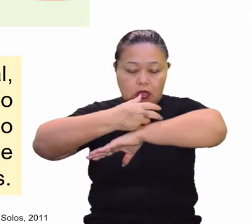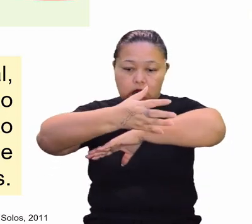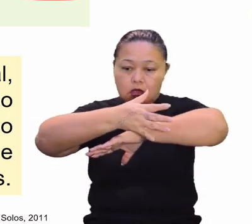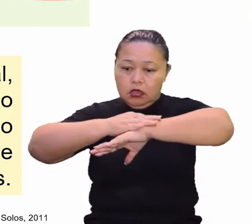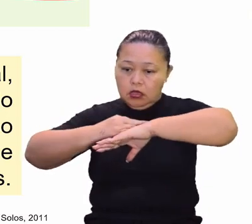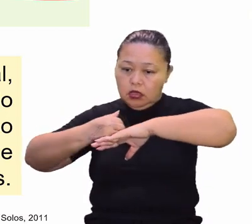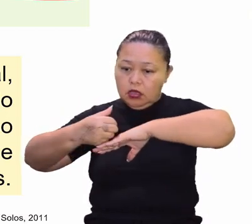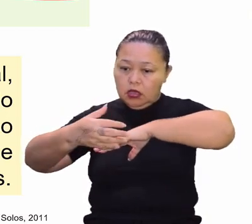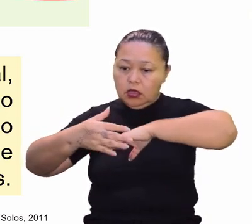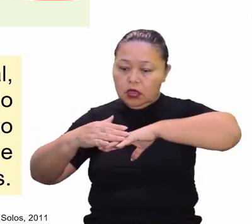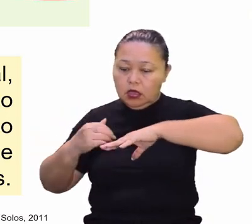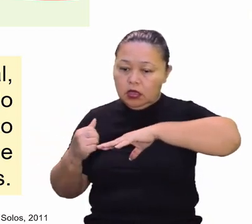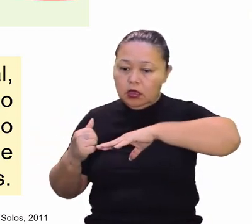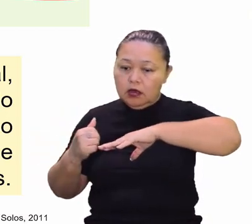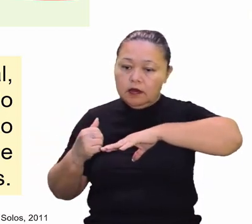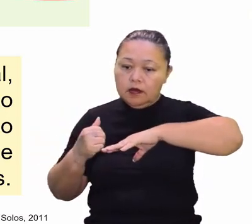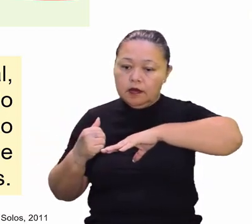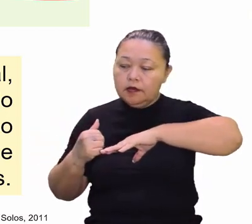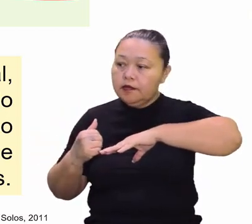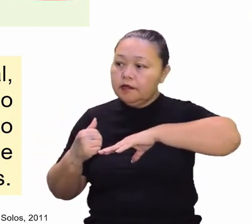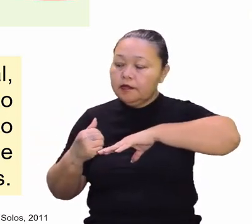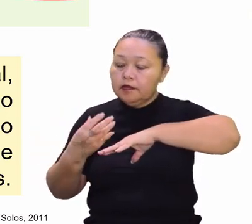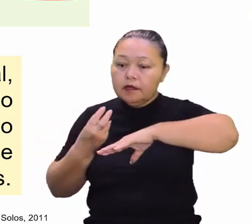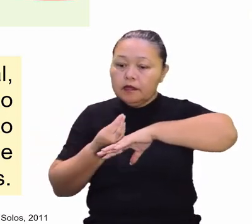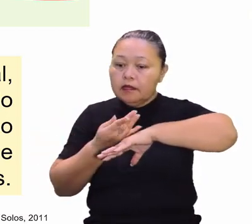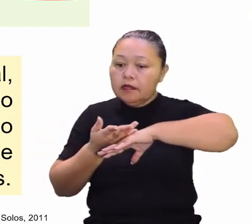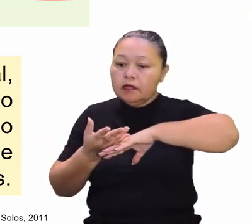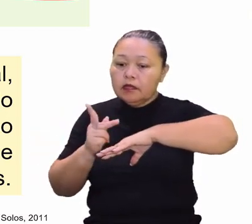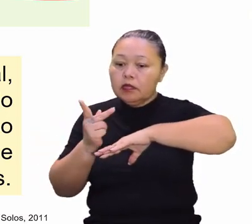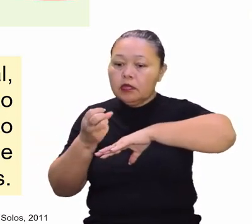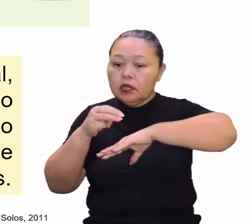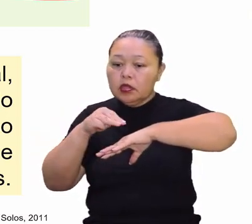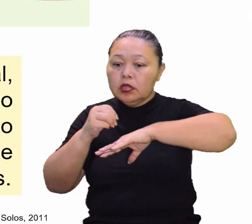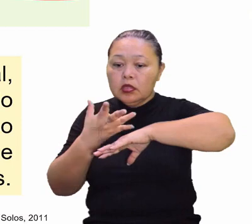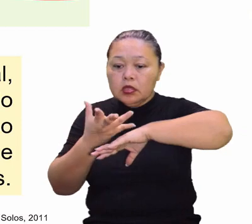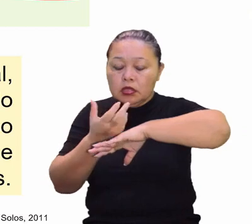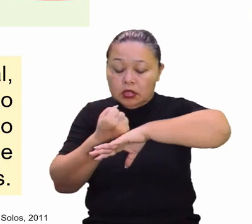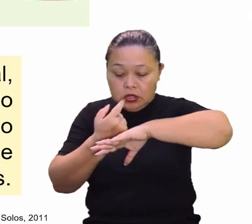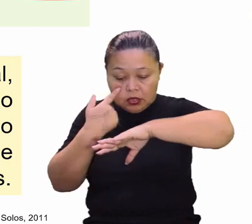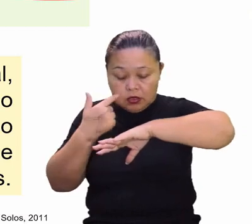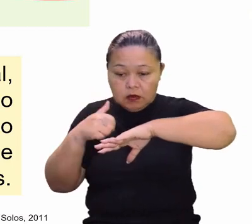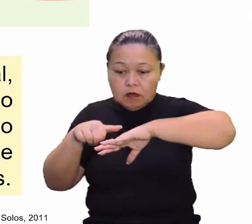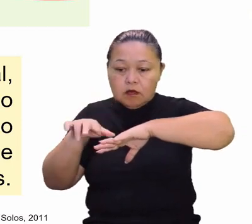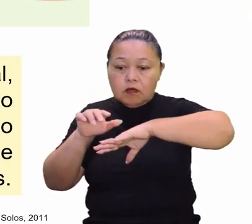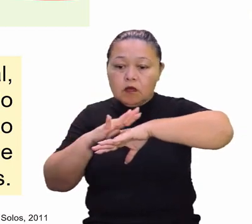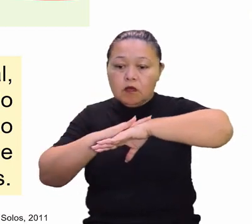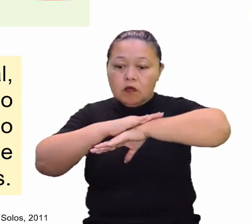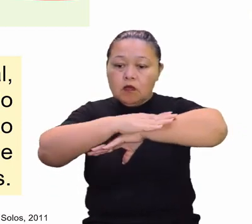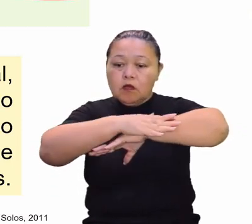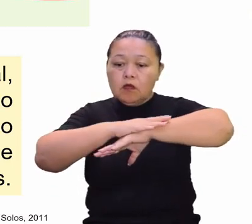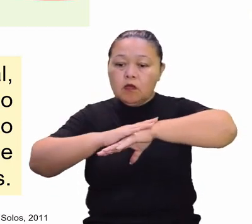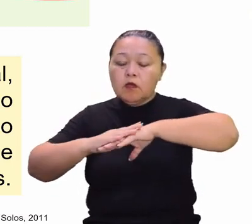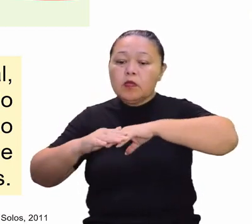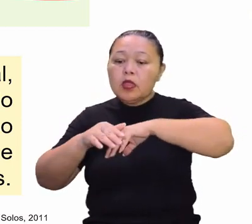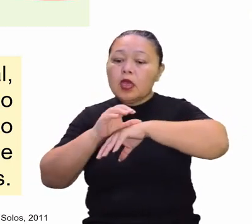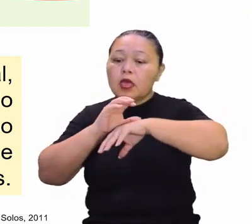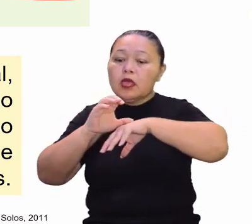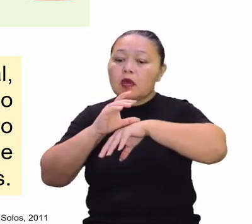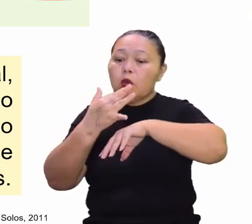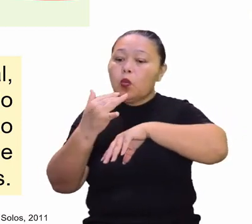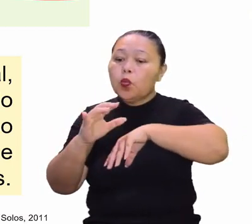da, da vegetação que apodreceu ali, virou aquele húmus, você chega nesse solo que ele é aquele solo